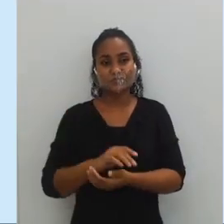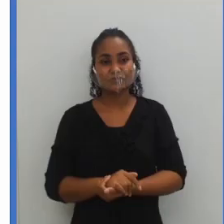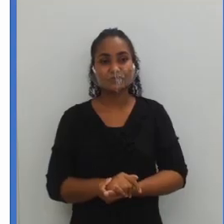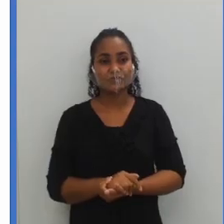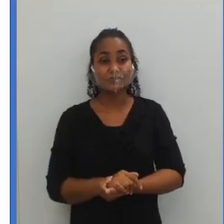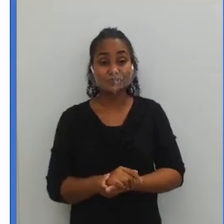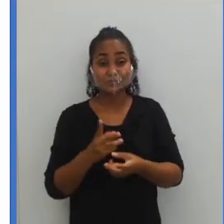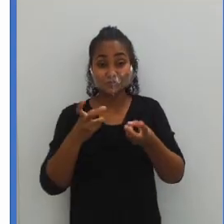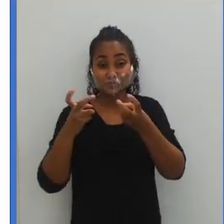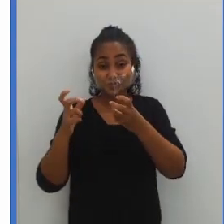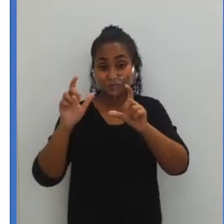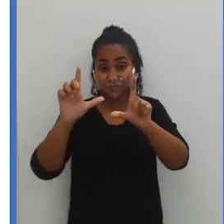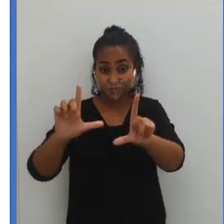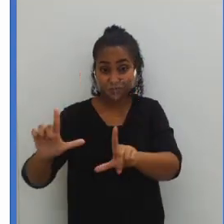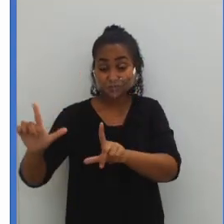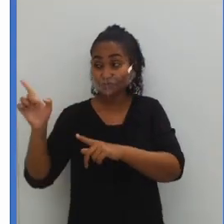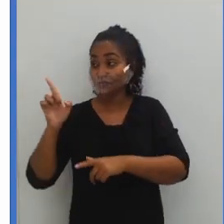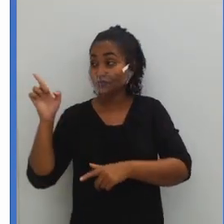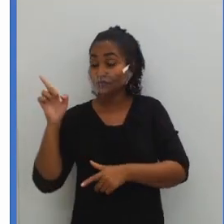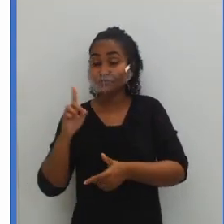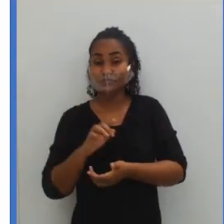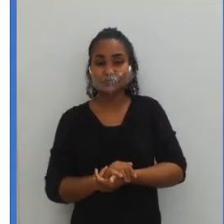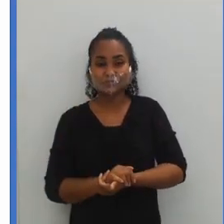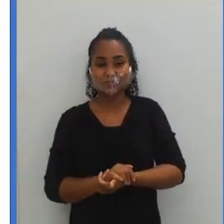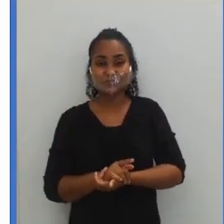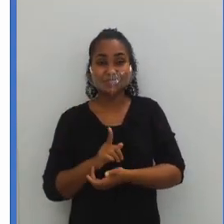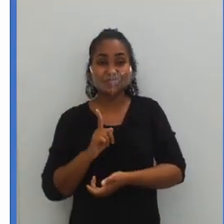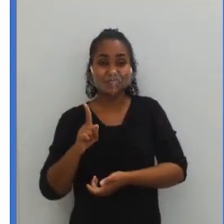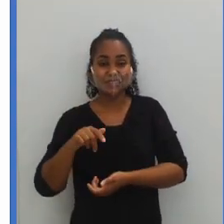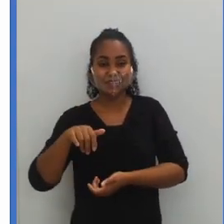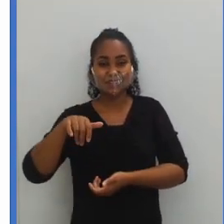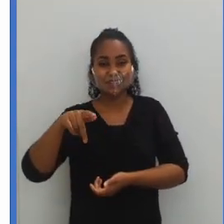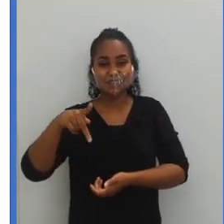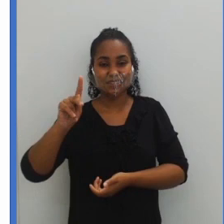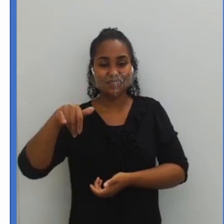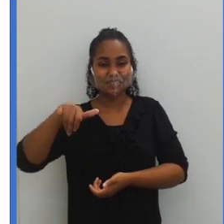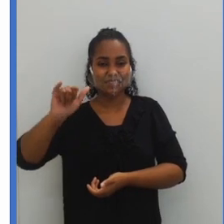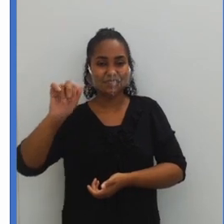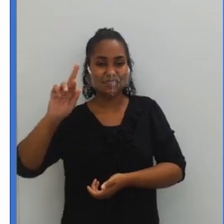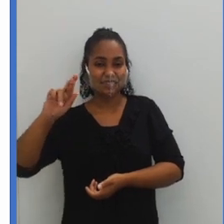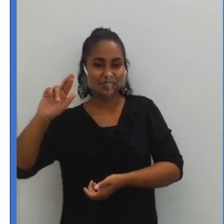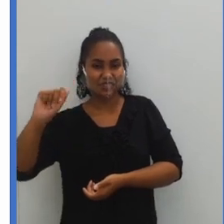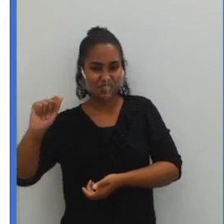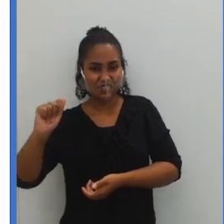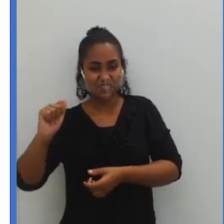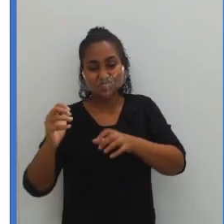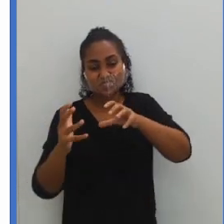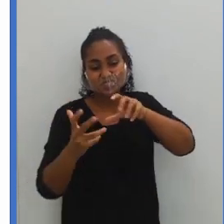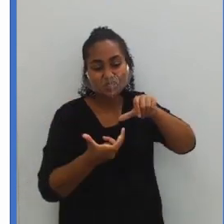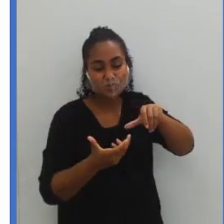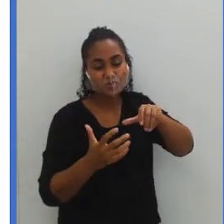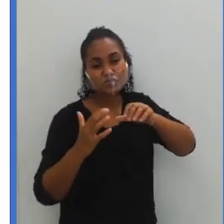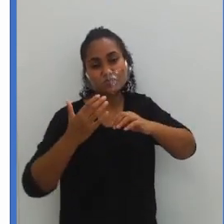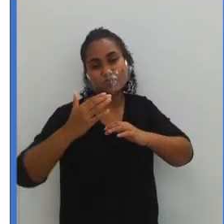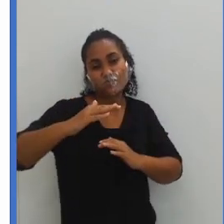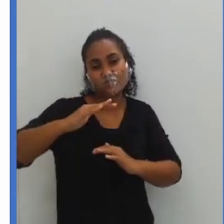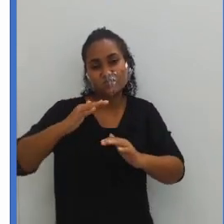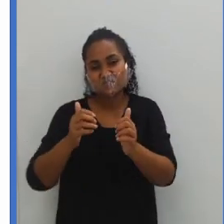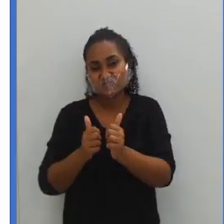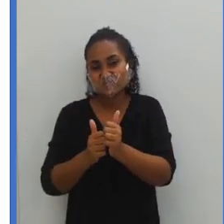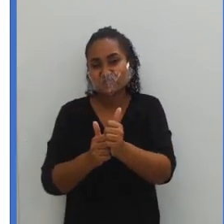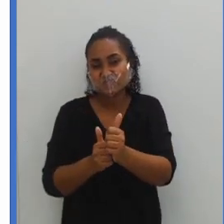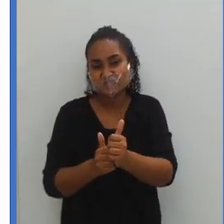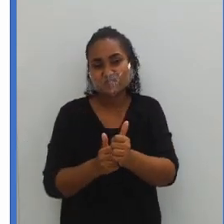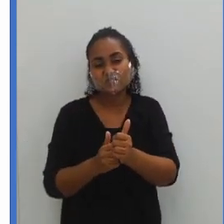dela. E aí na imagem que aparecem para vocês é justamente da Kyra, né? Para quem não é do mundo das lutas ou